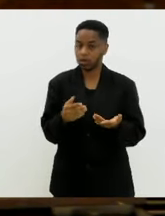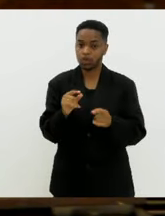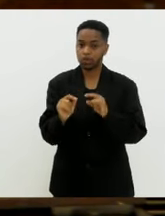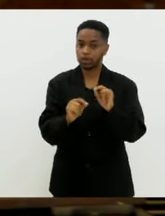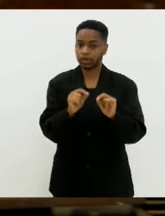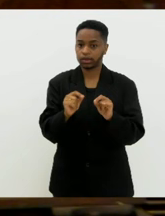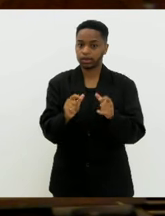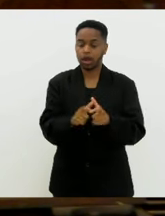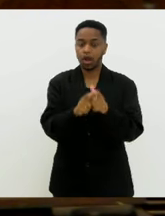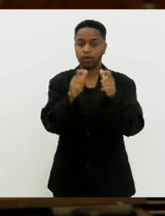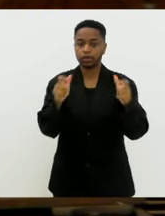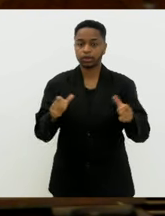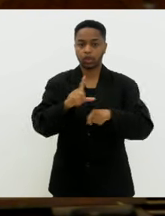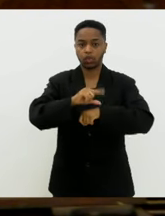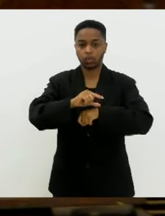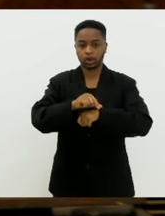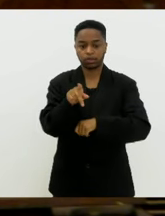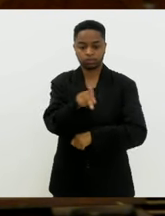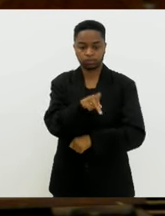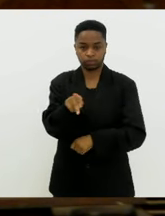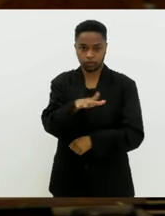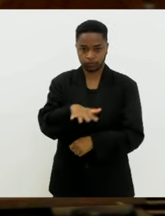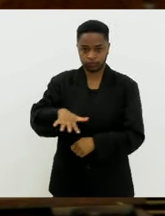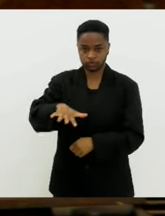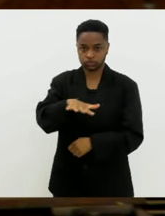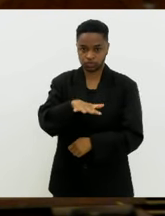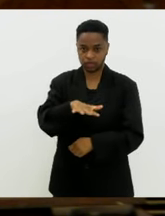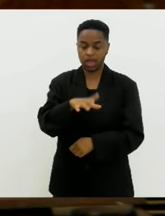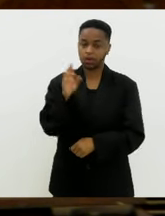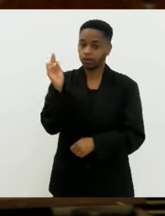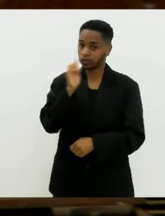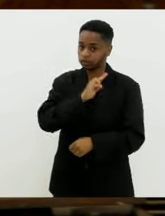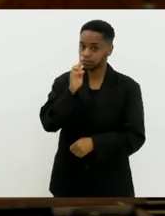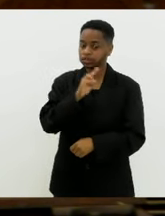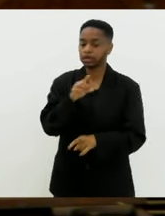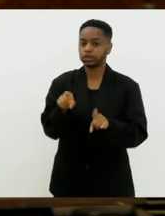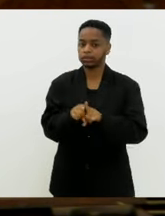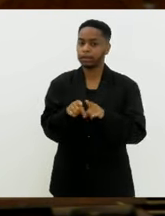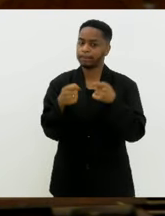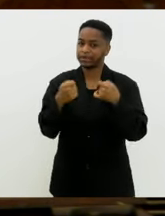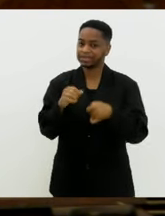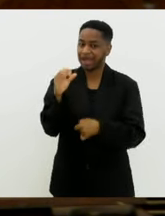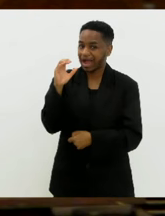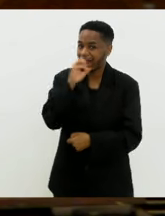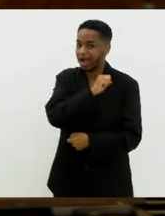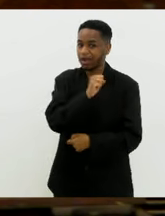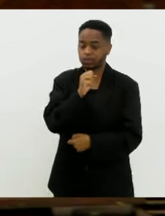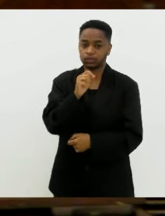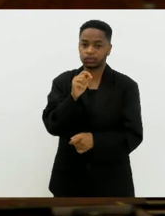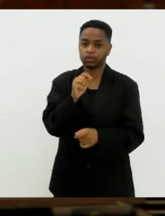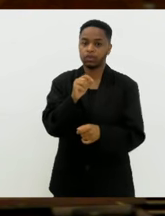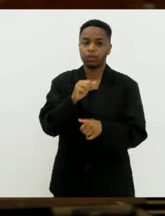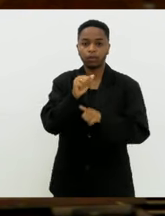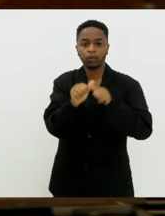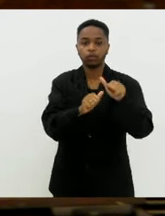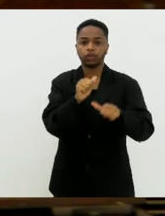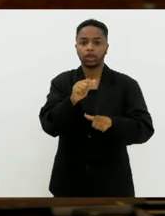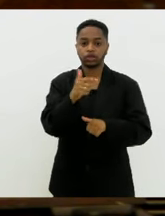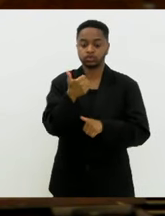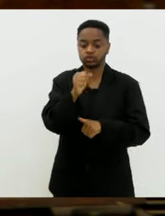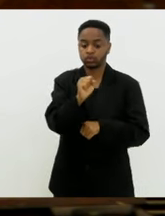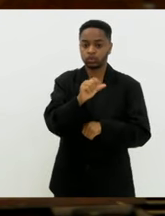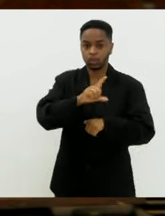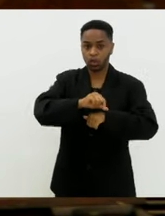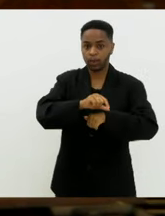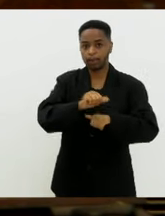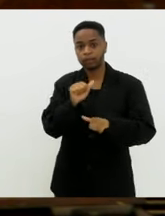ampliação da carga horária dos professores da rede é urgente e precisa sair do papel. É a migração das 18 para 30 horas. A